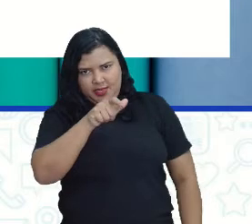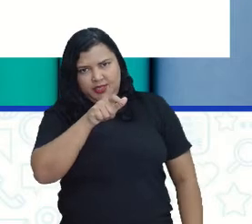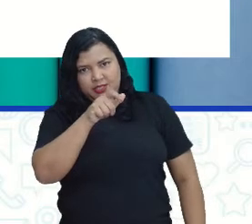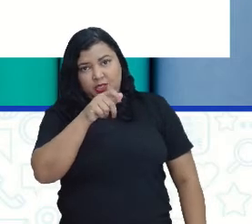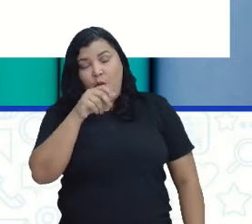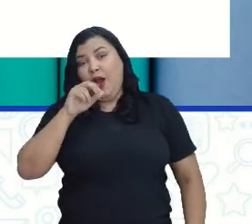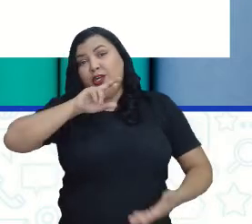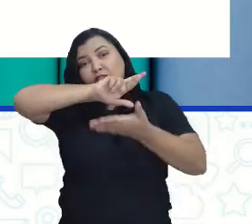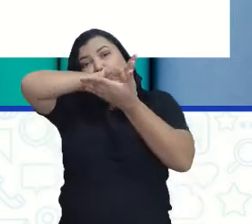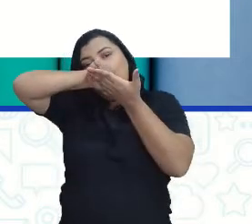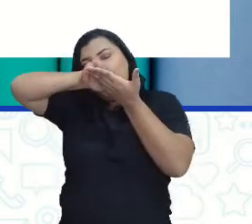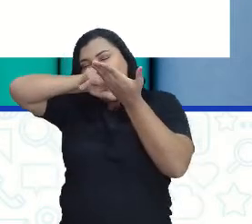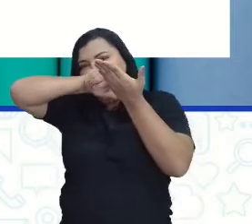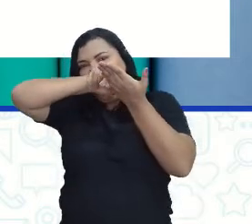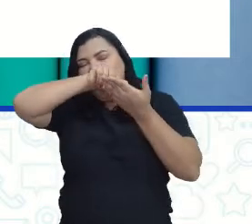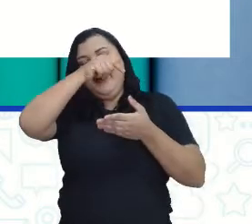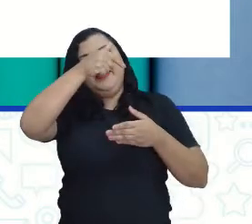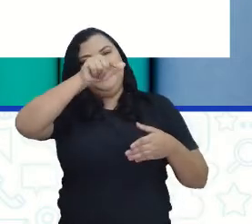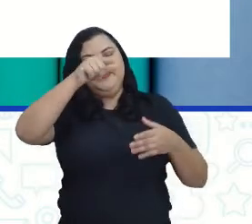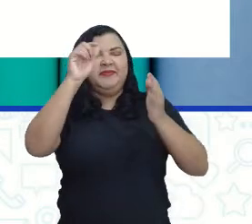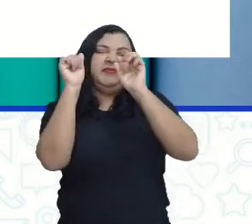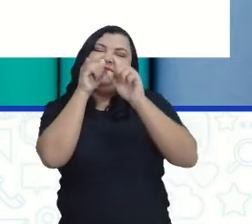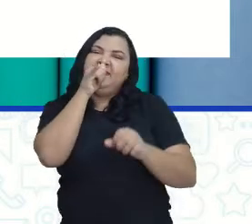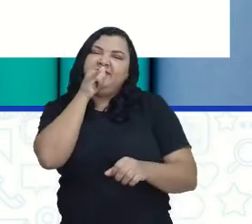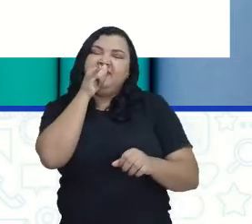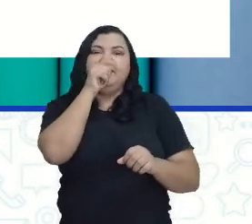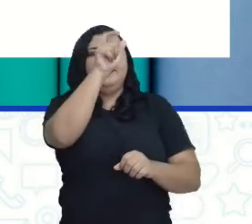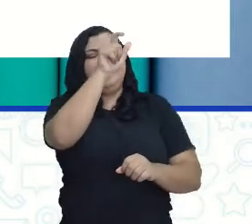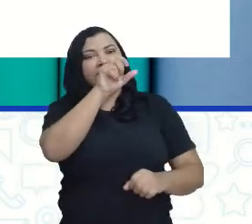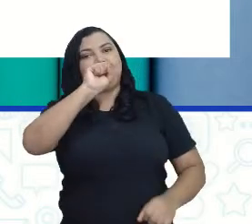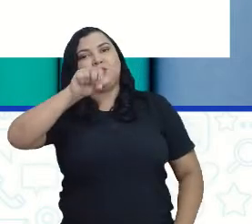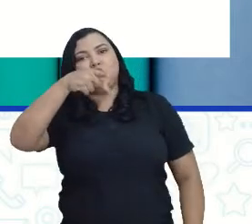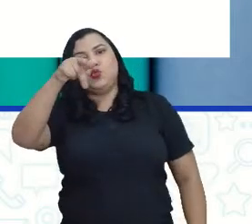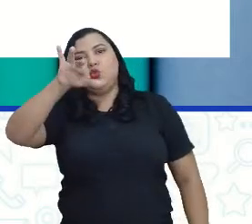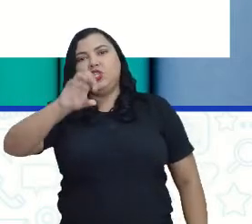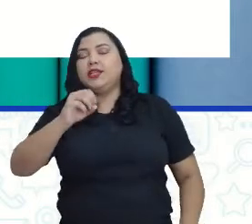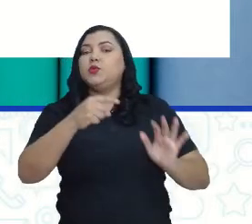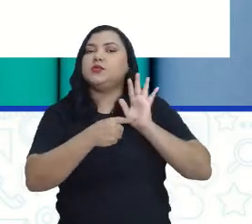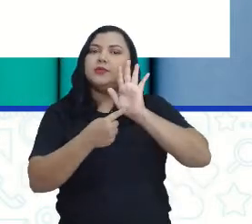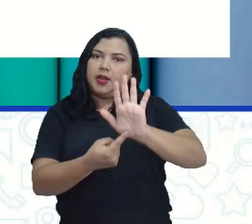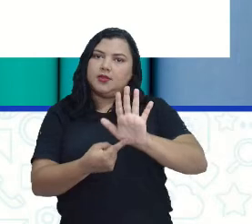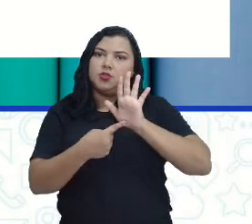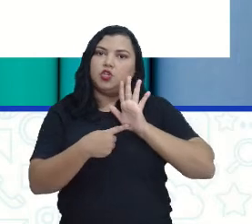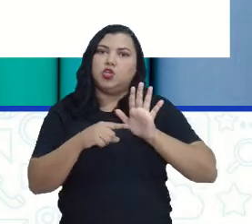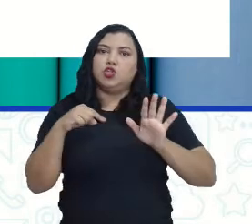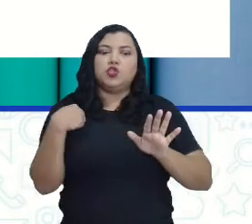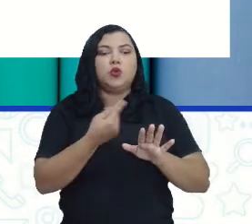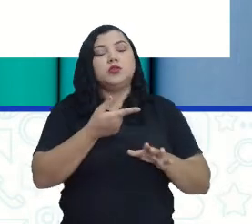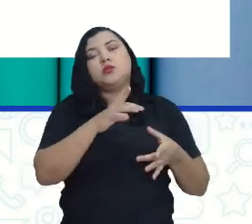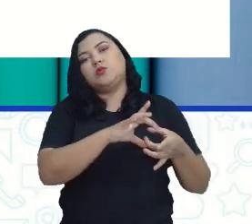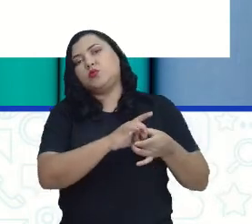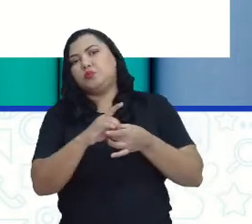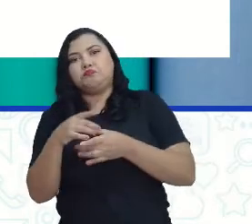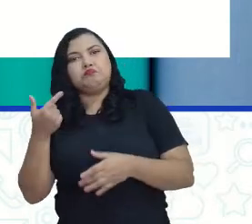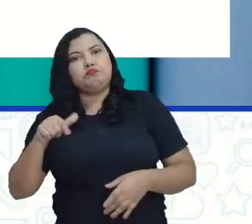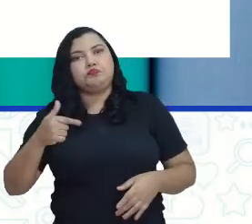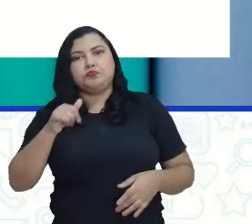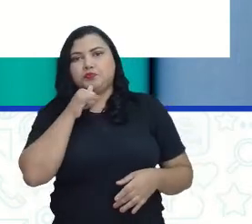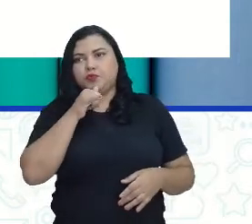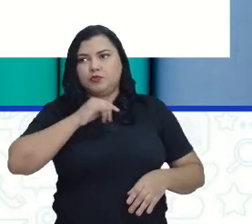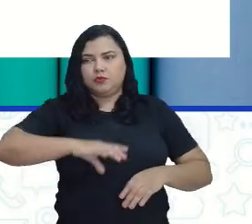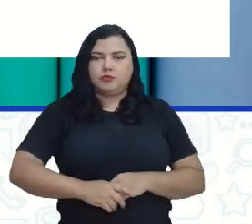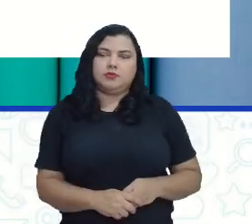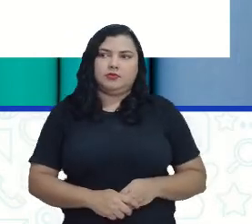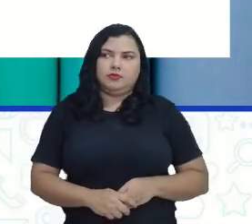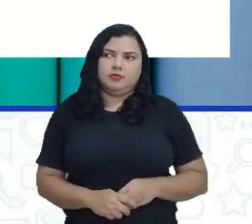sem sujeito expresso. Então, absorveram, comeram, levaram, e a gente não tem esse contexto. Por exemplo, entrei